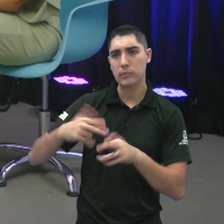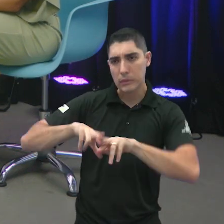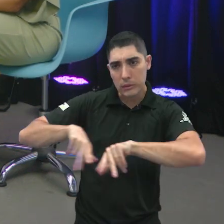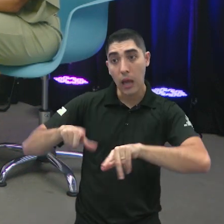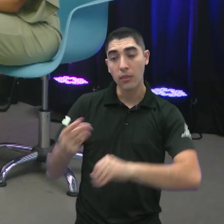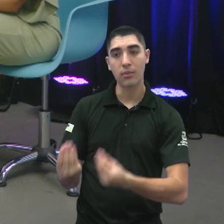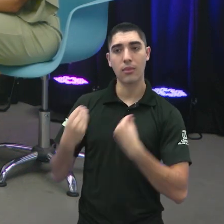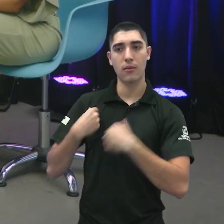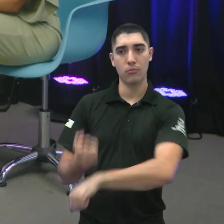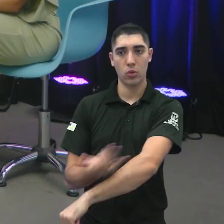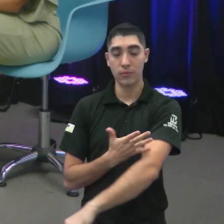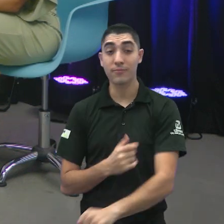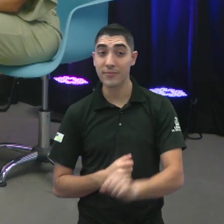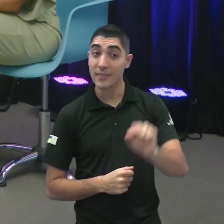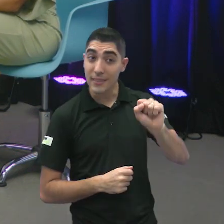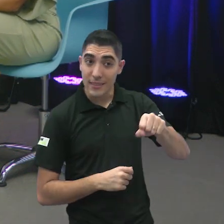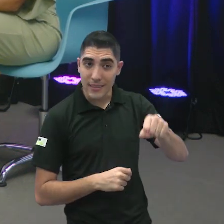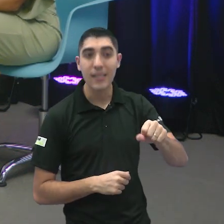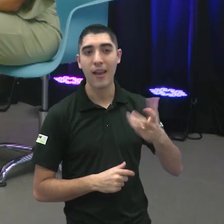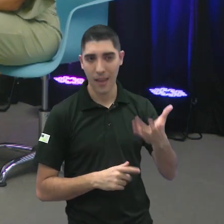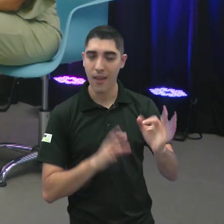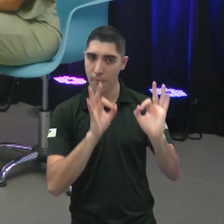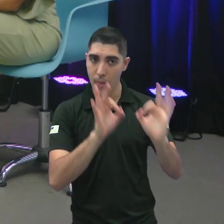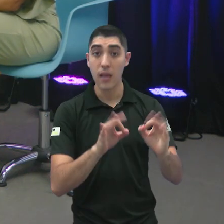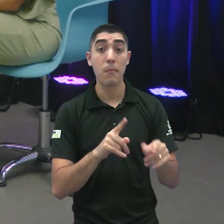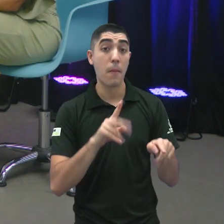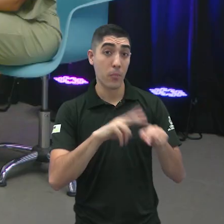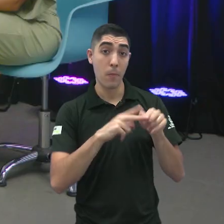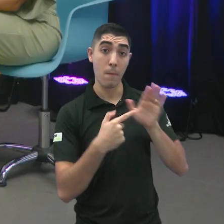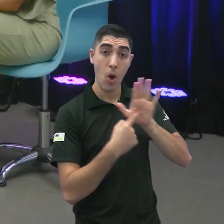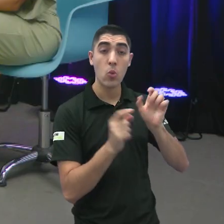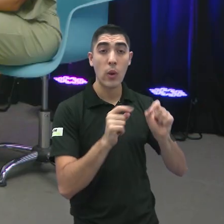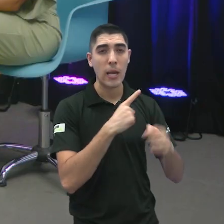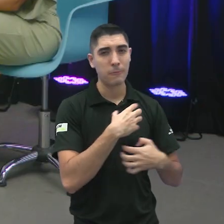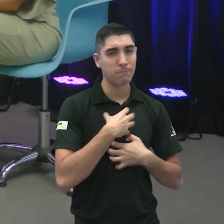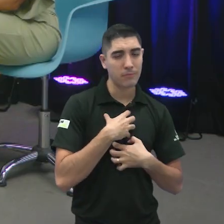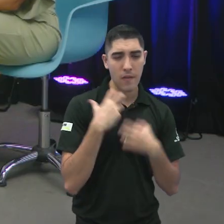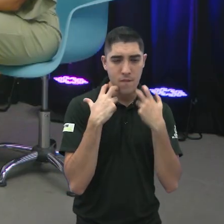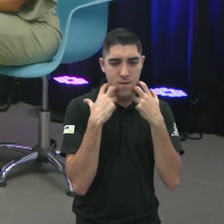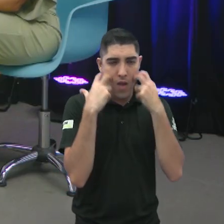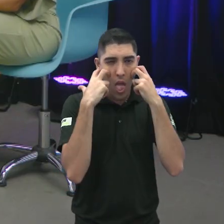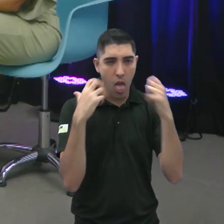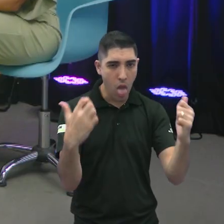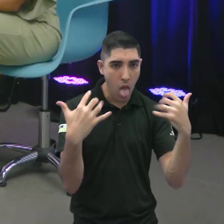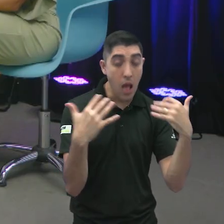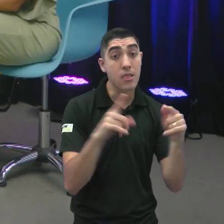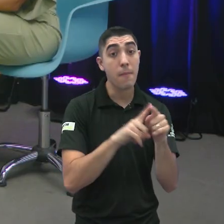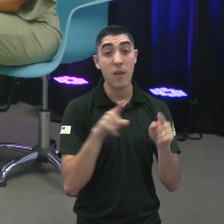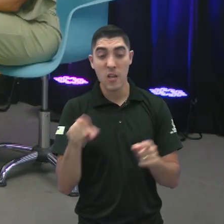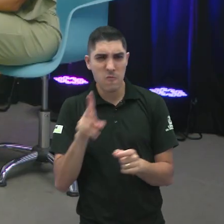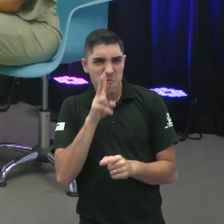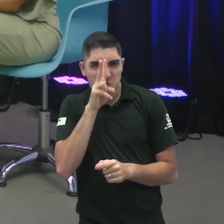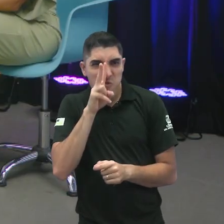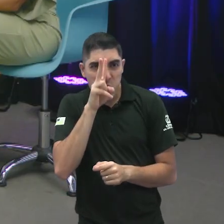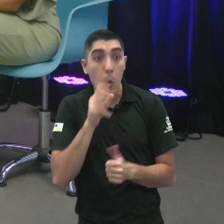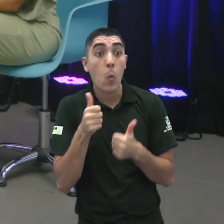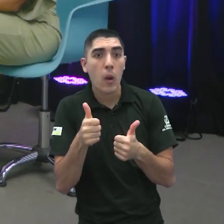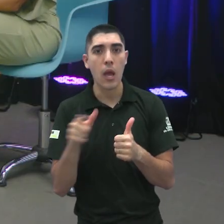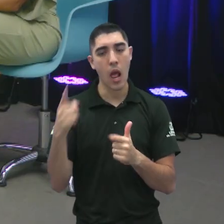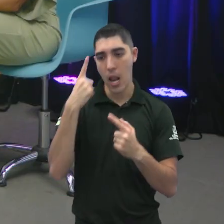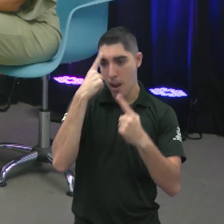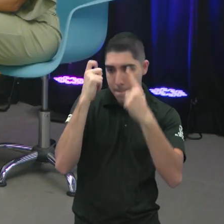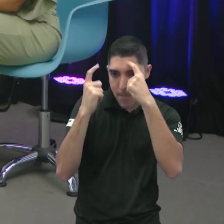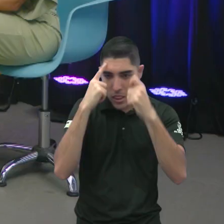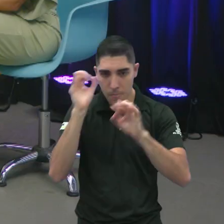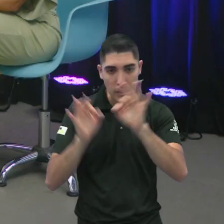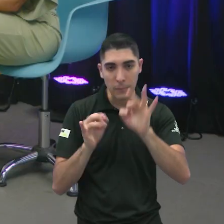emoção. Exato. E aí eu trago aqui no filme, né, usando a linguagem do filme, é a fraqueza dela, a dor da exposição, da humilhação. E o superpoder dela é o planejamento, a